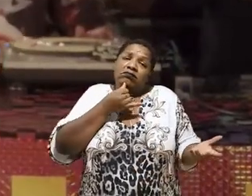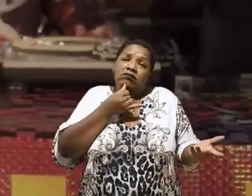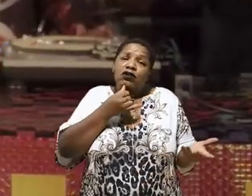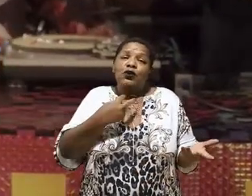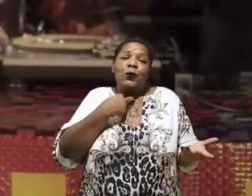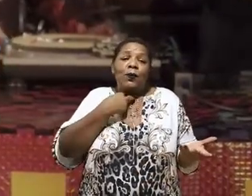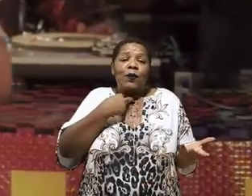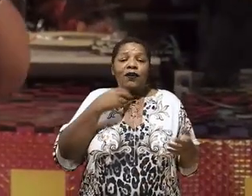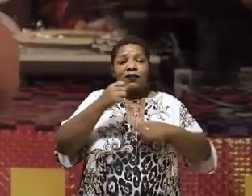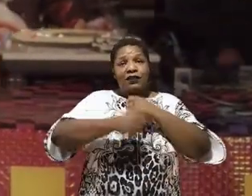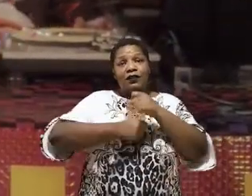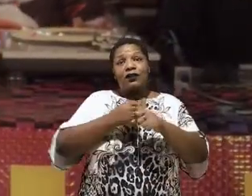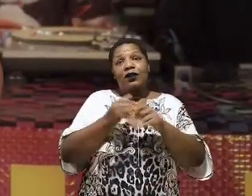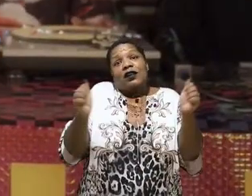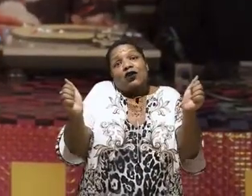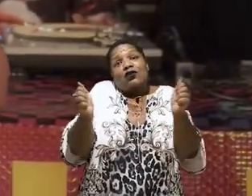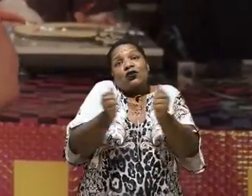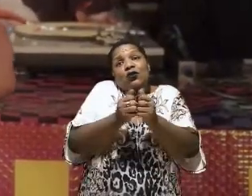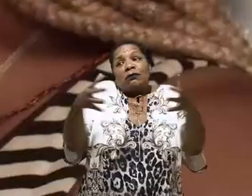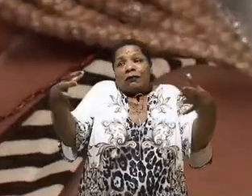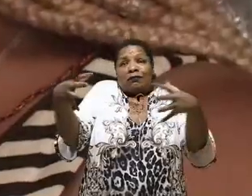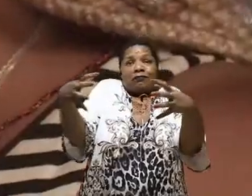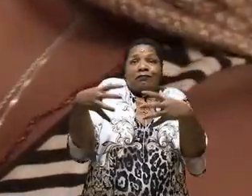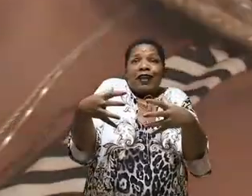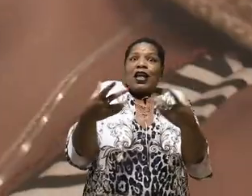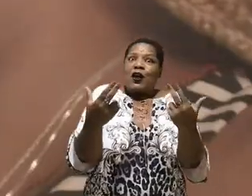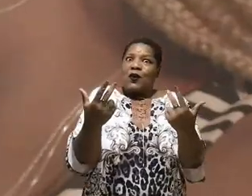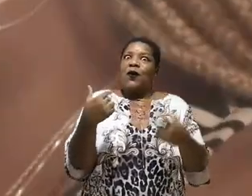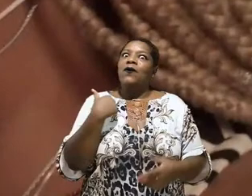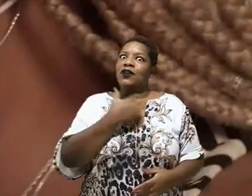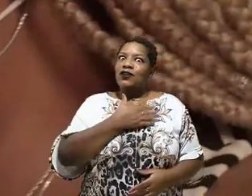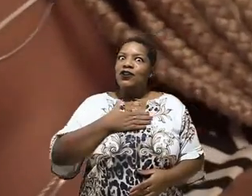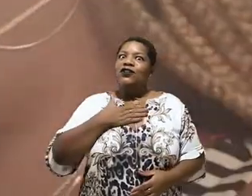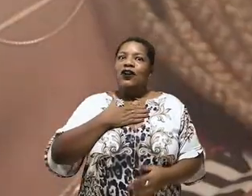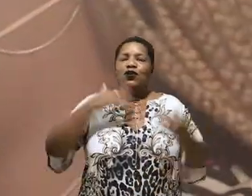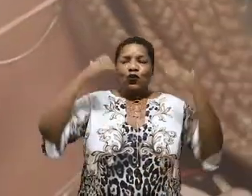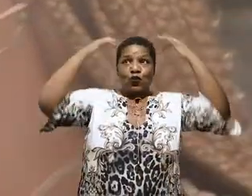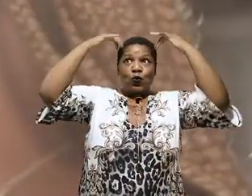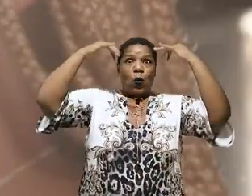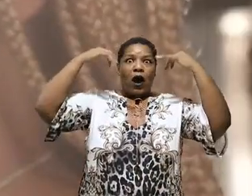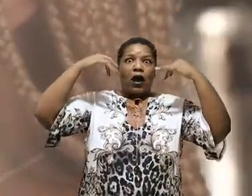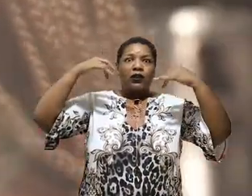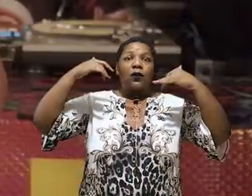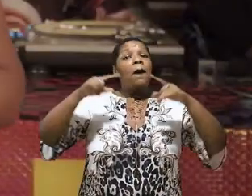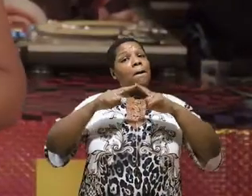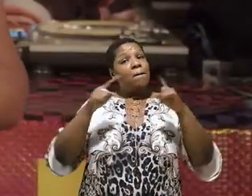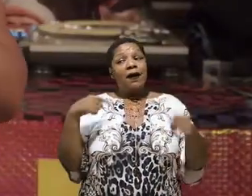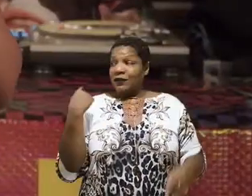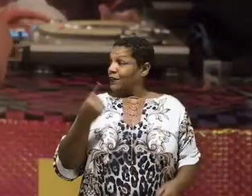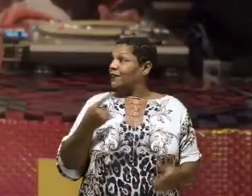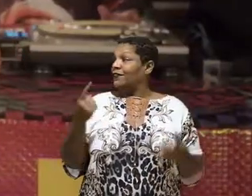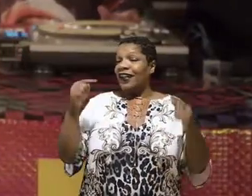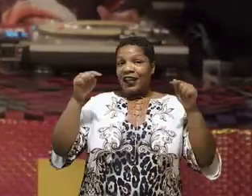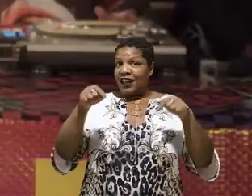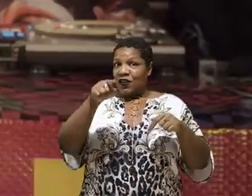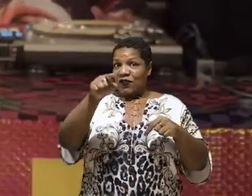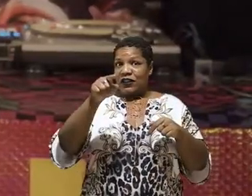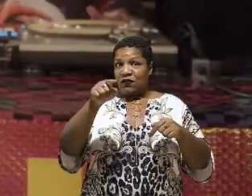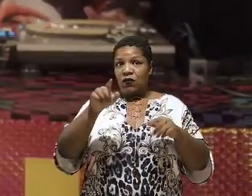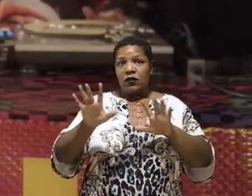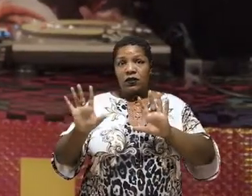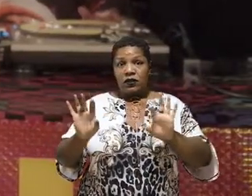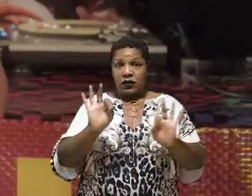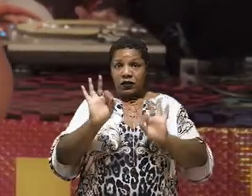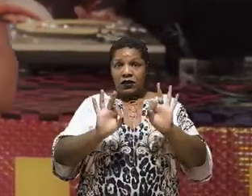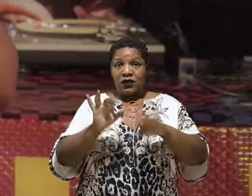infelizmente a gente não pode esse ano tá todo mundo juntinho aglomerado igual a gente gosta suando lá no baile mas a gente tá aqui dessa